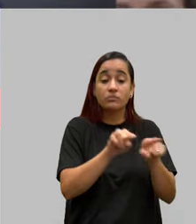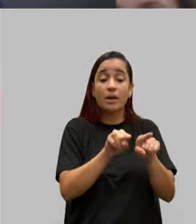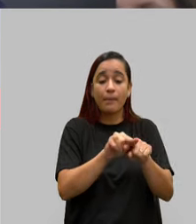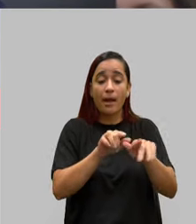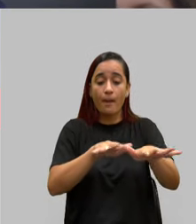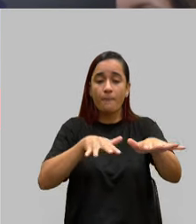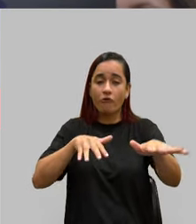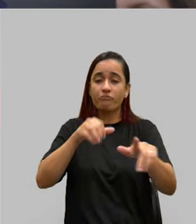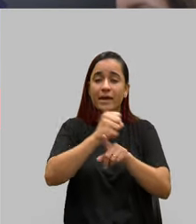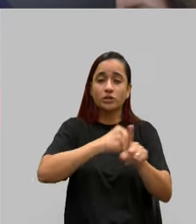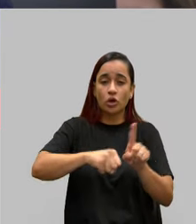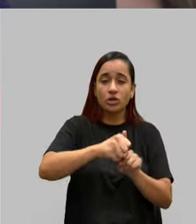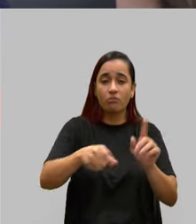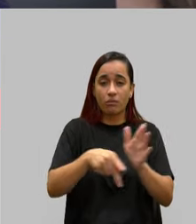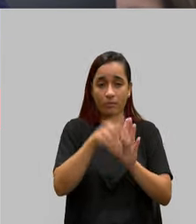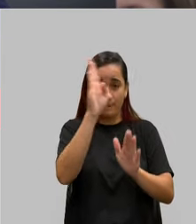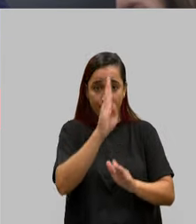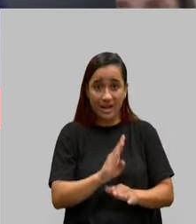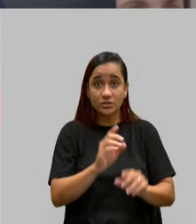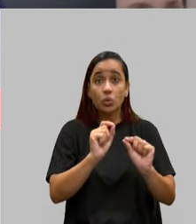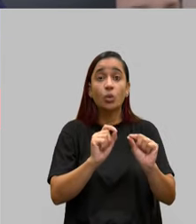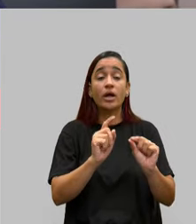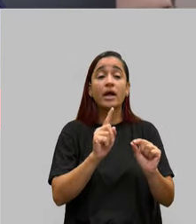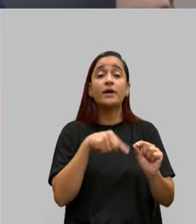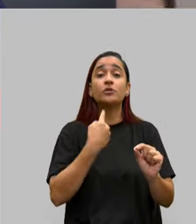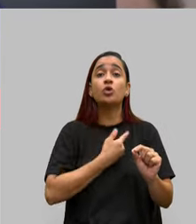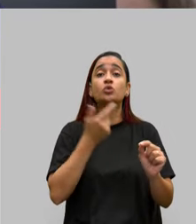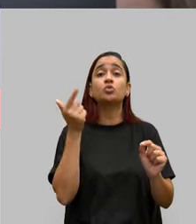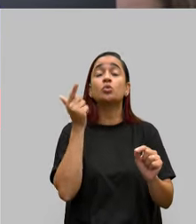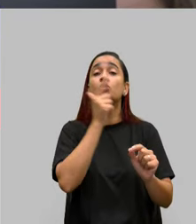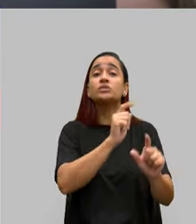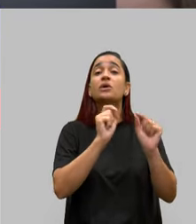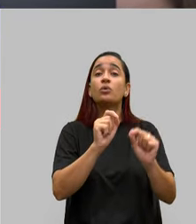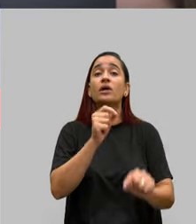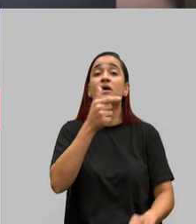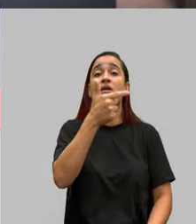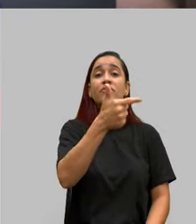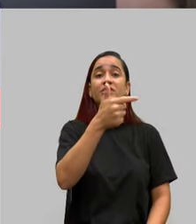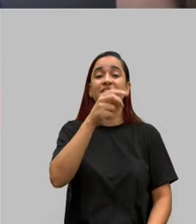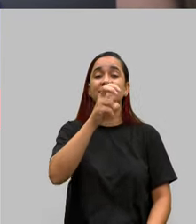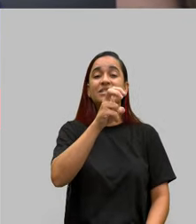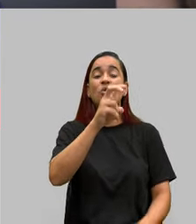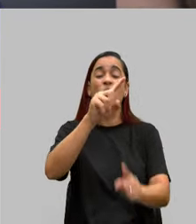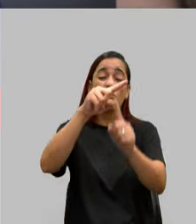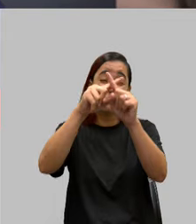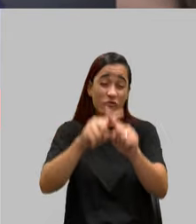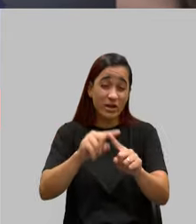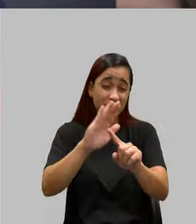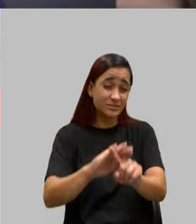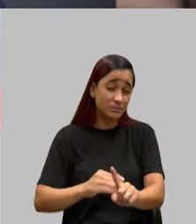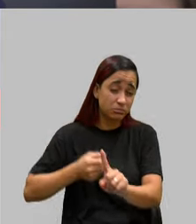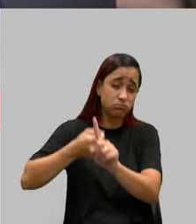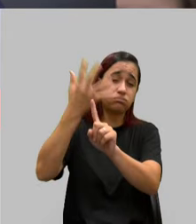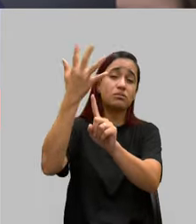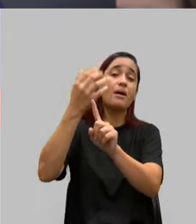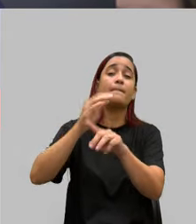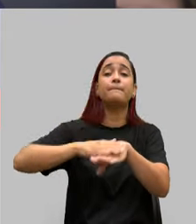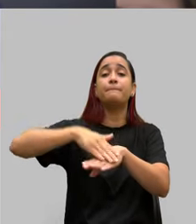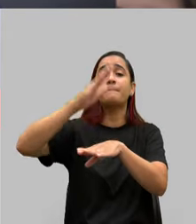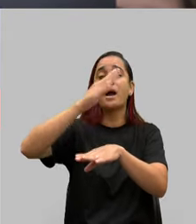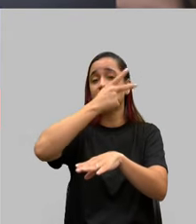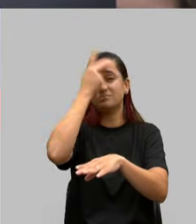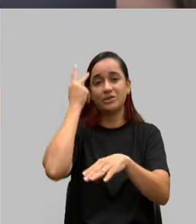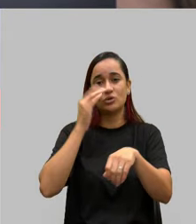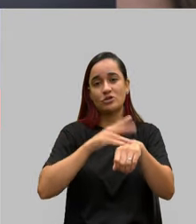não tem fins lucrativos dava pra gente atender 25 vezes mais pacientes